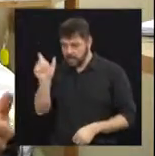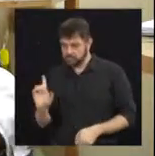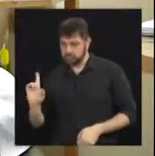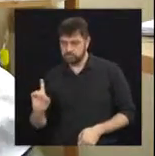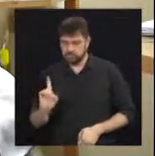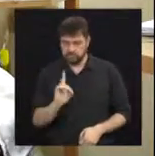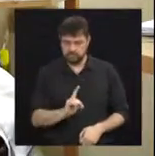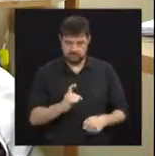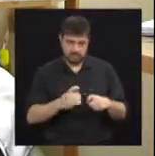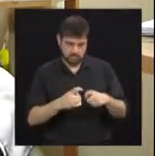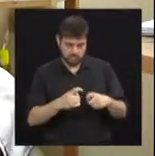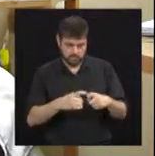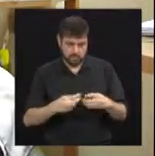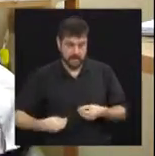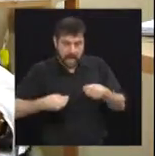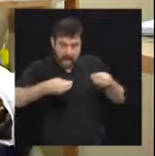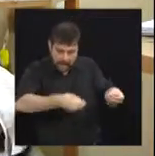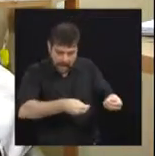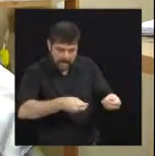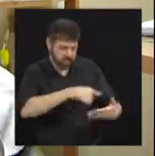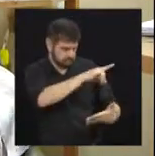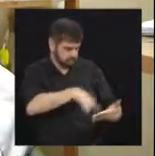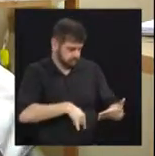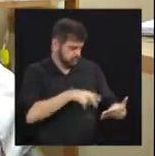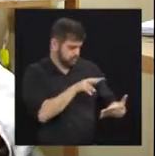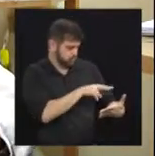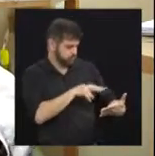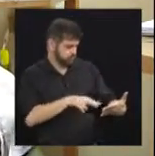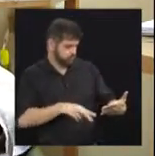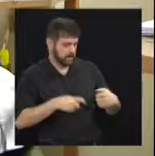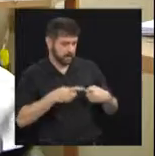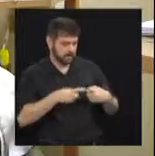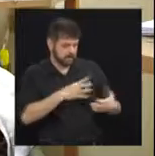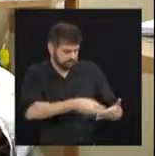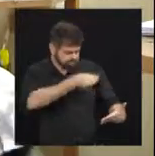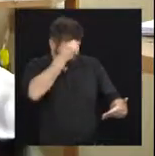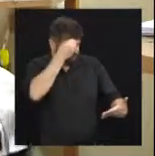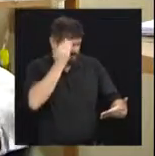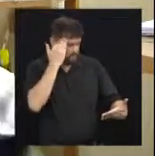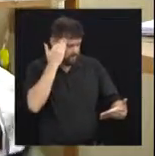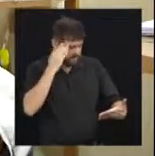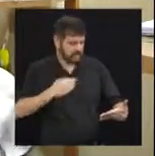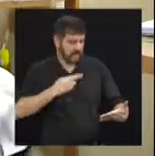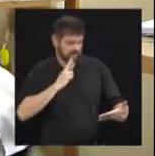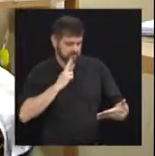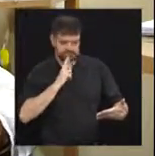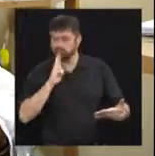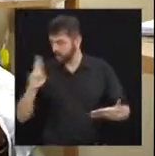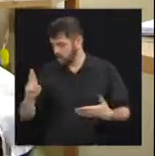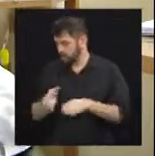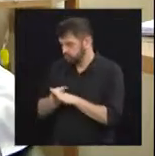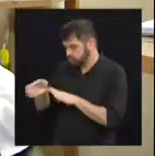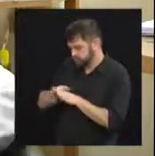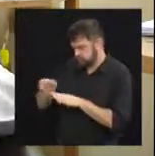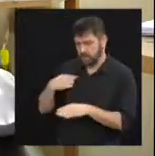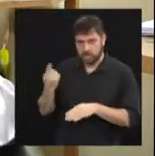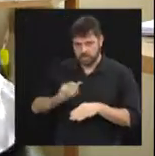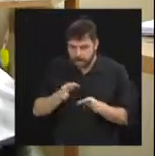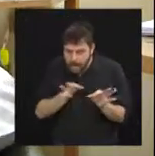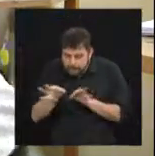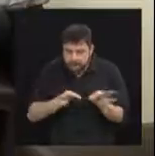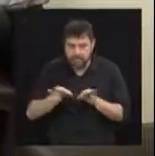que o casal leva para trazer os exames de volta, mas com os exames em mãos, normalmente nós já temos algumas respostas e a partir de então nós conseguimos